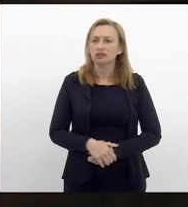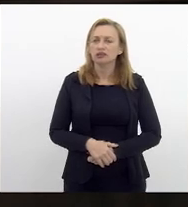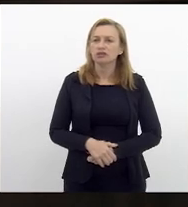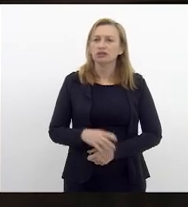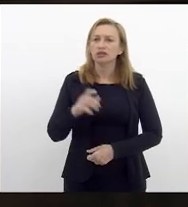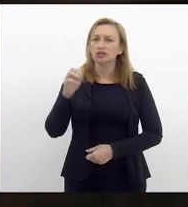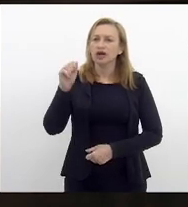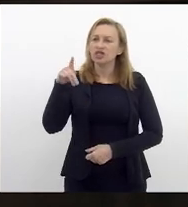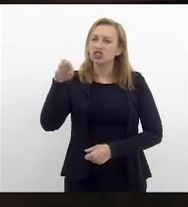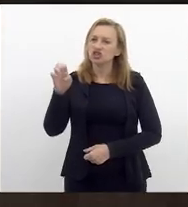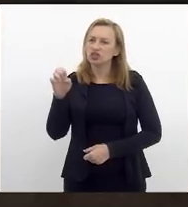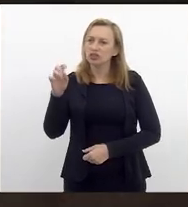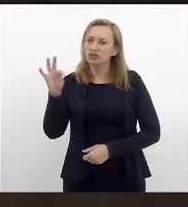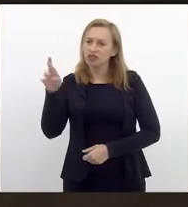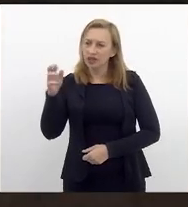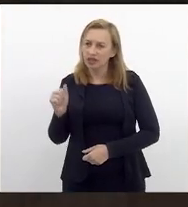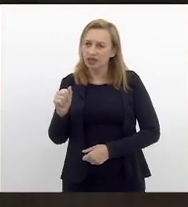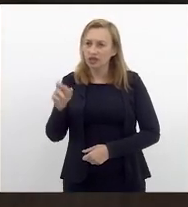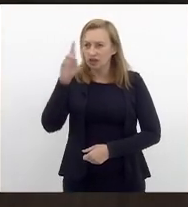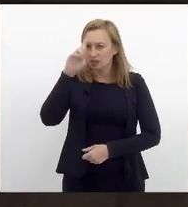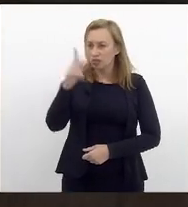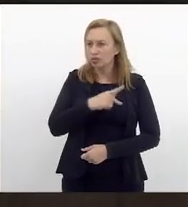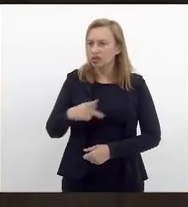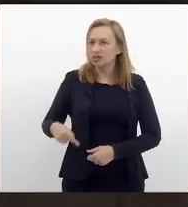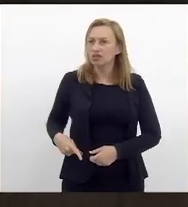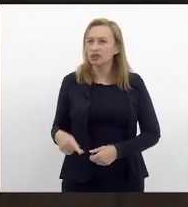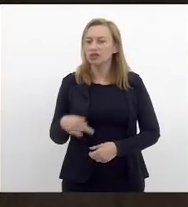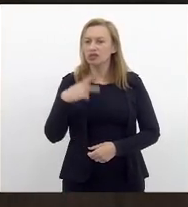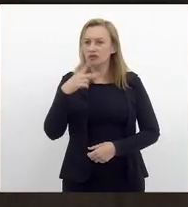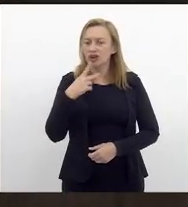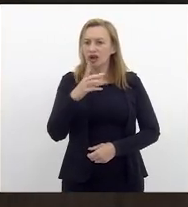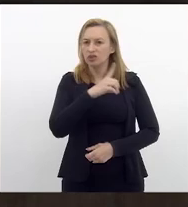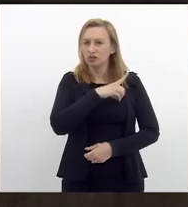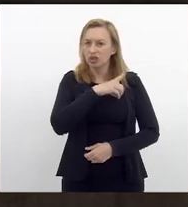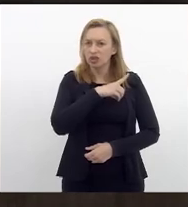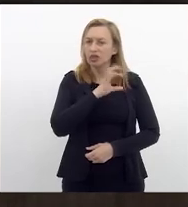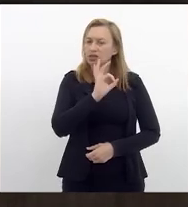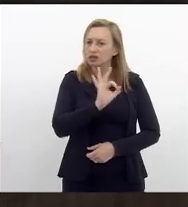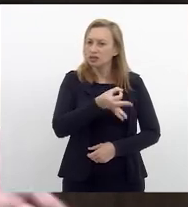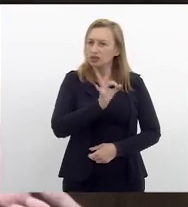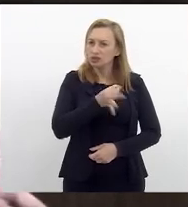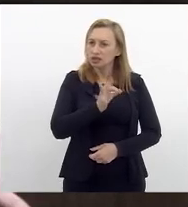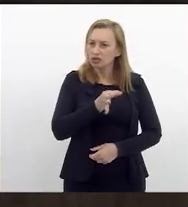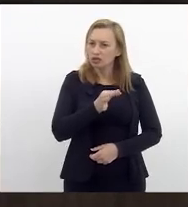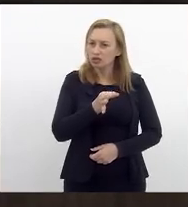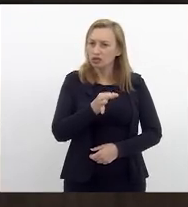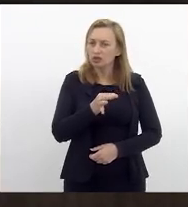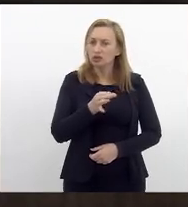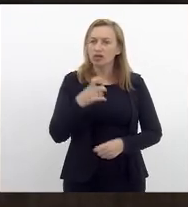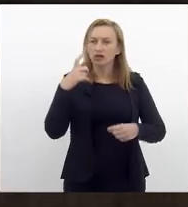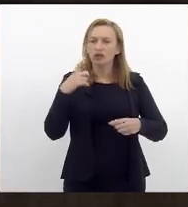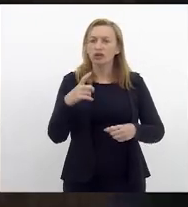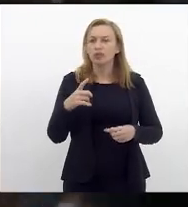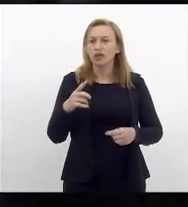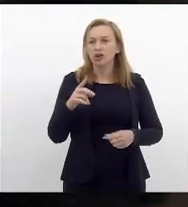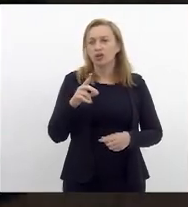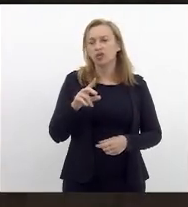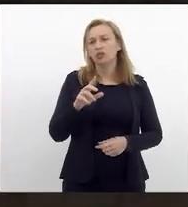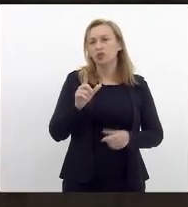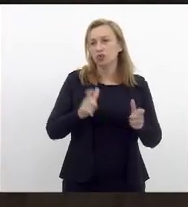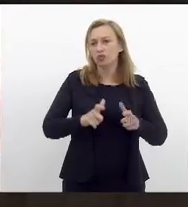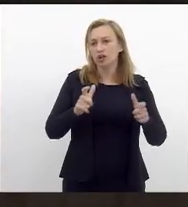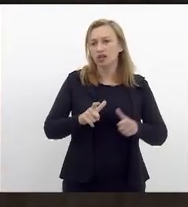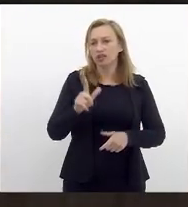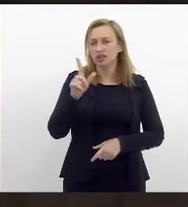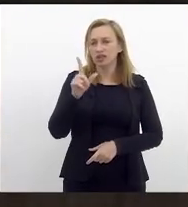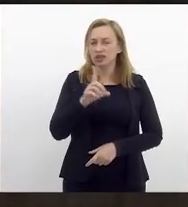Alexandre Freitas. Senhor presidente, apesar de se tratar de um serviço delegado, obviamente que apenas para ocupar um cargo de delegado não